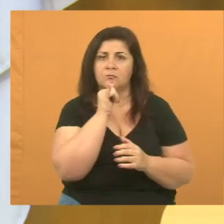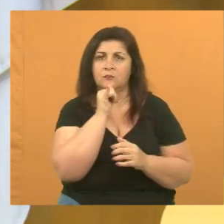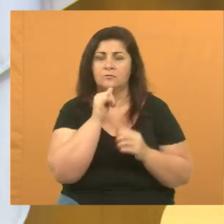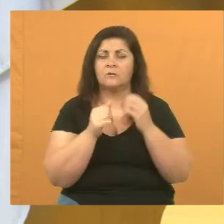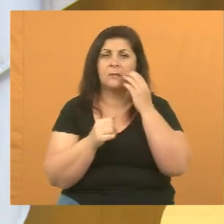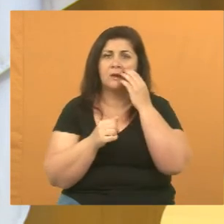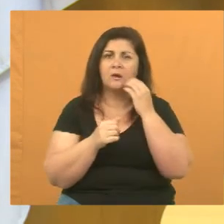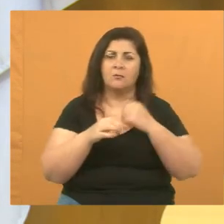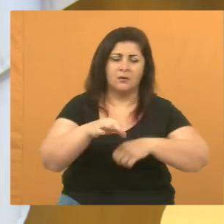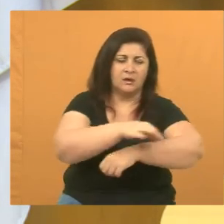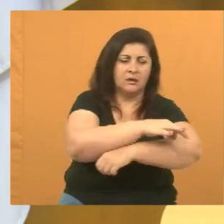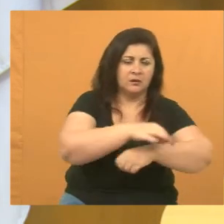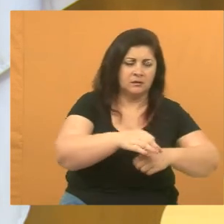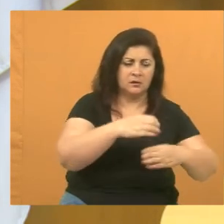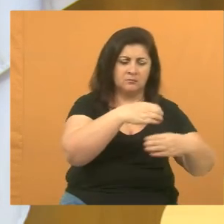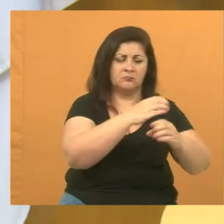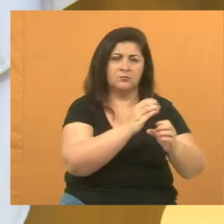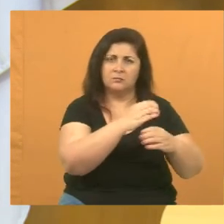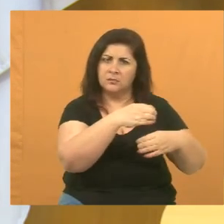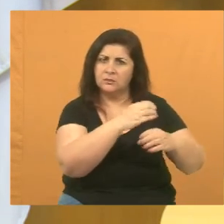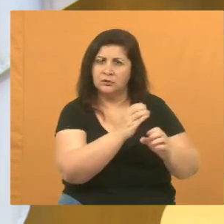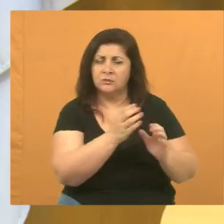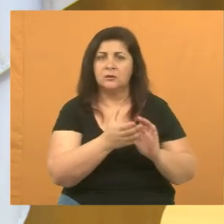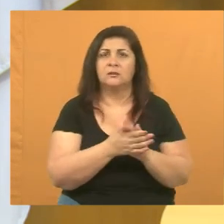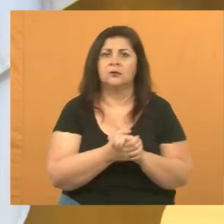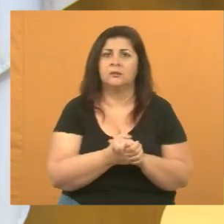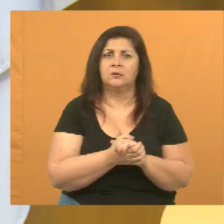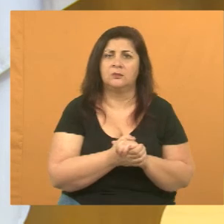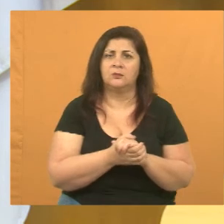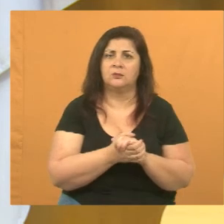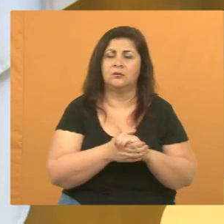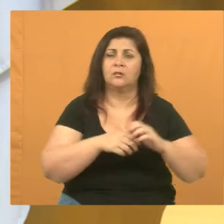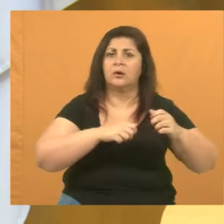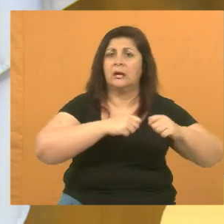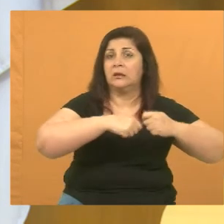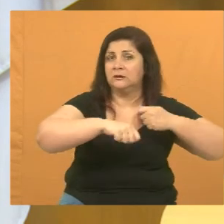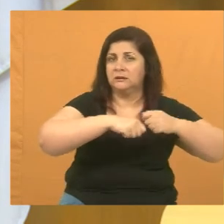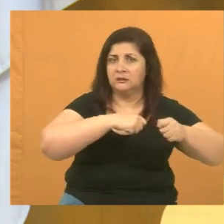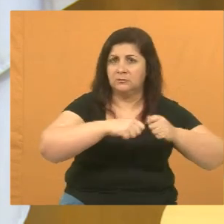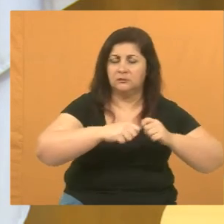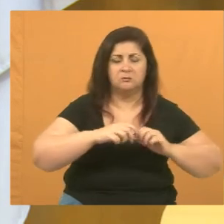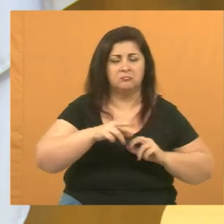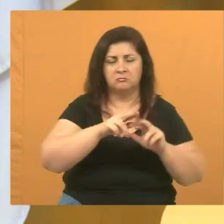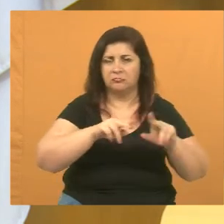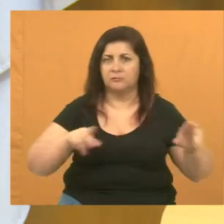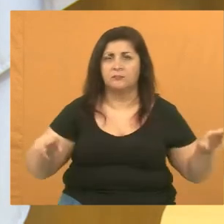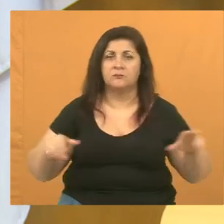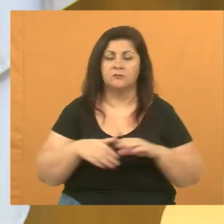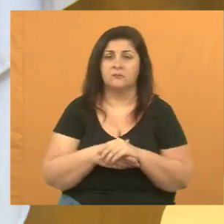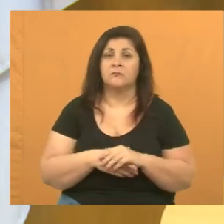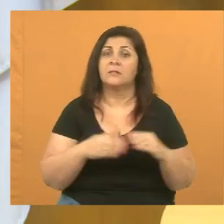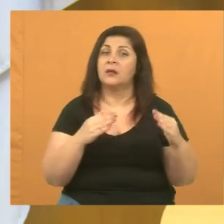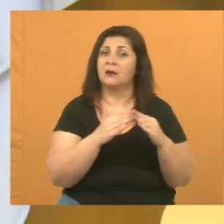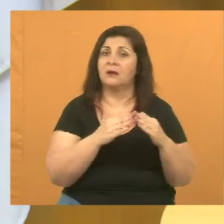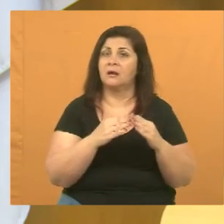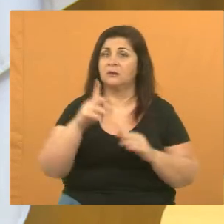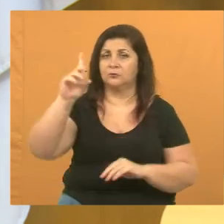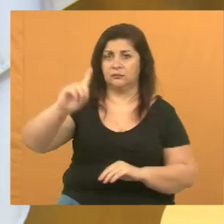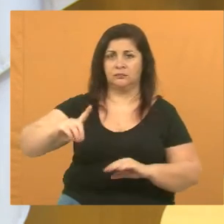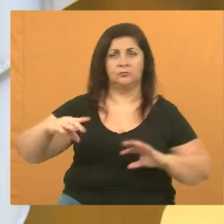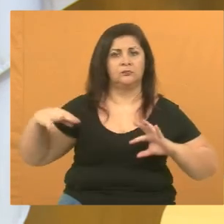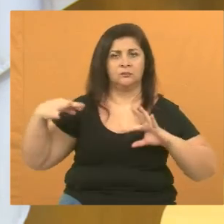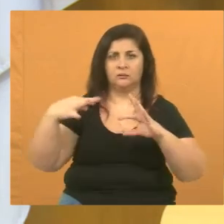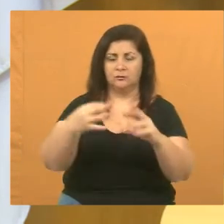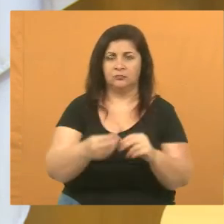exemplo, arquitetos, engenheiros civis, assistentes sociais, entre outros. A moradia é um direito de todos e